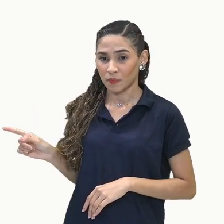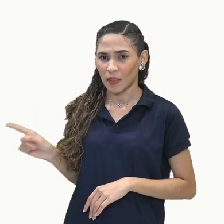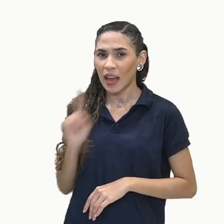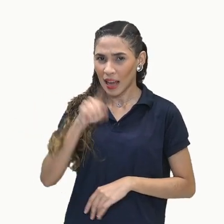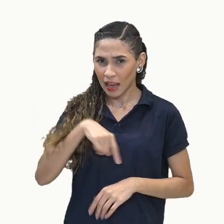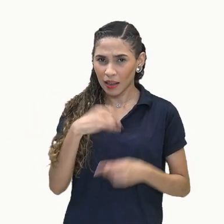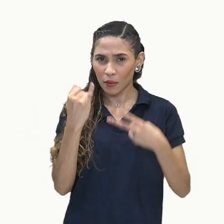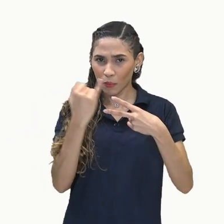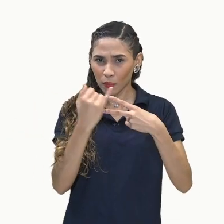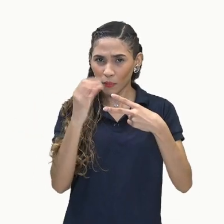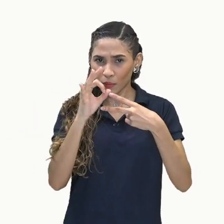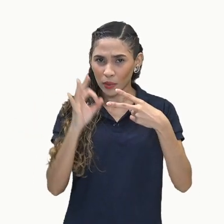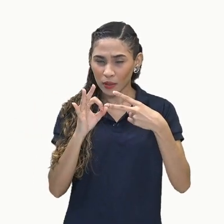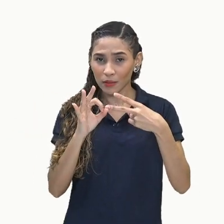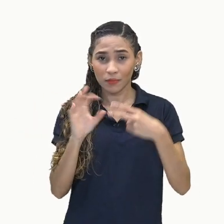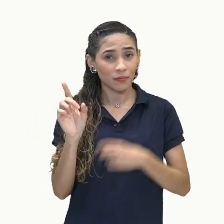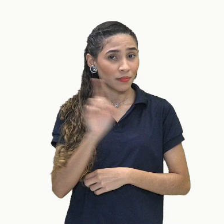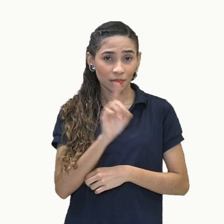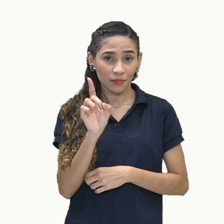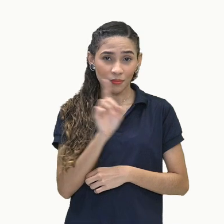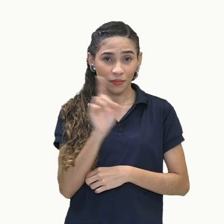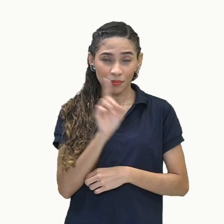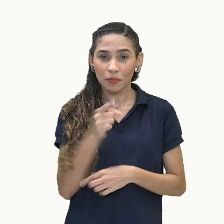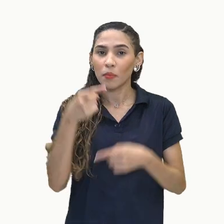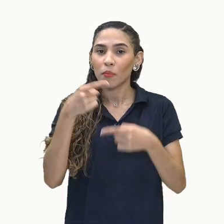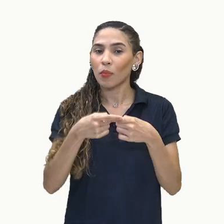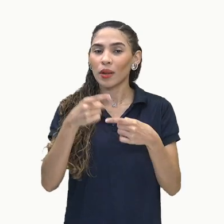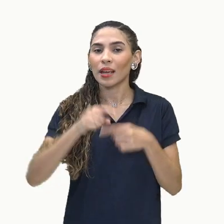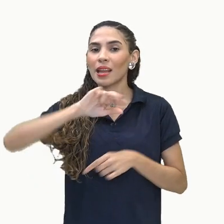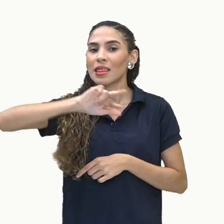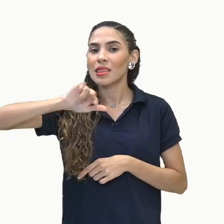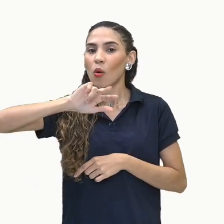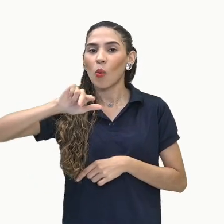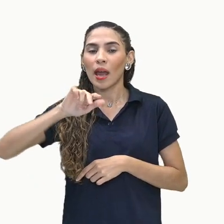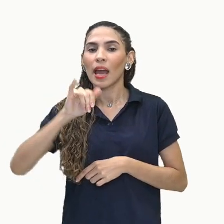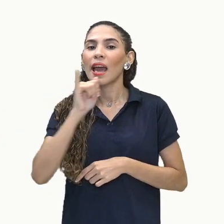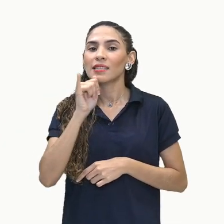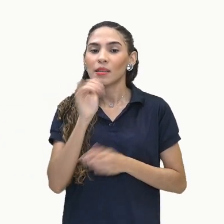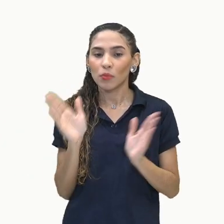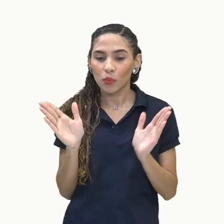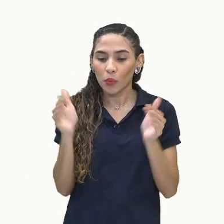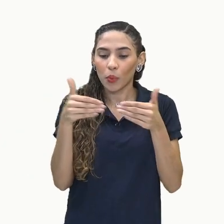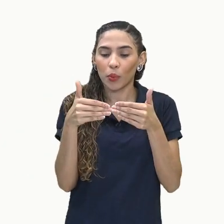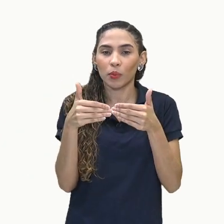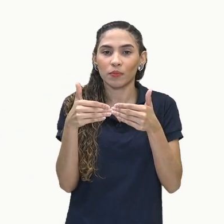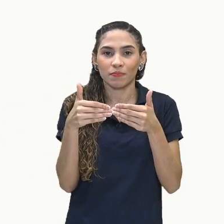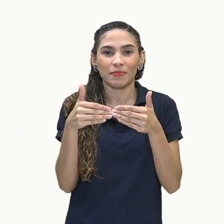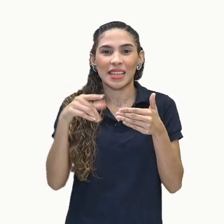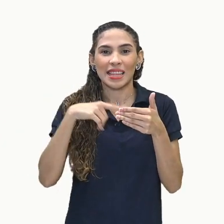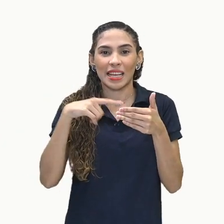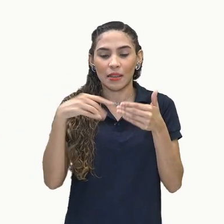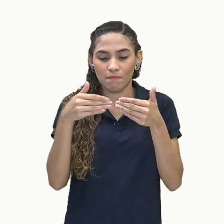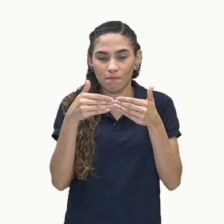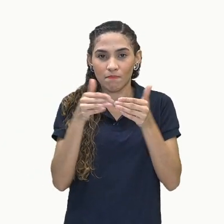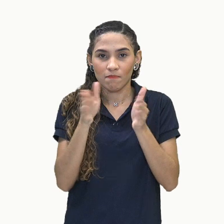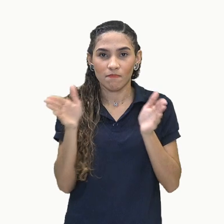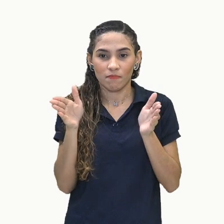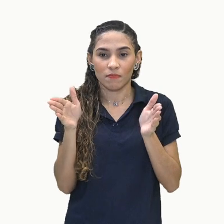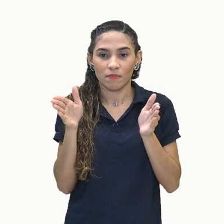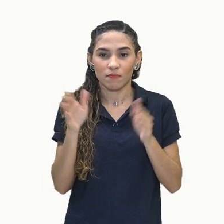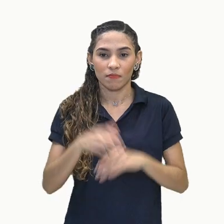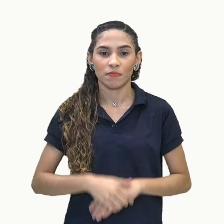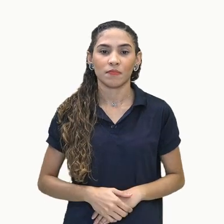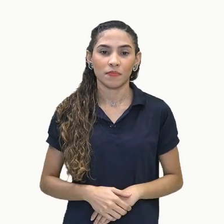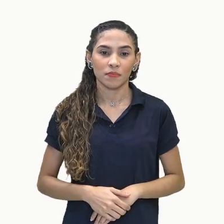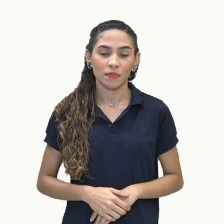polígono? Não. Por quê? Porque ela não é uma figura fechada, ó. É uma figura aberta, tá